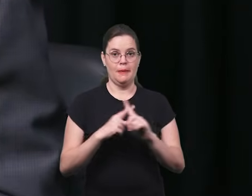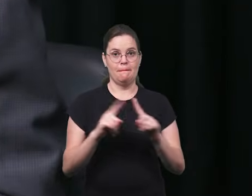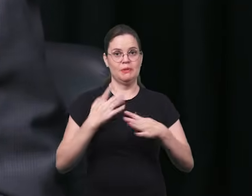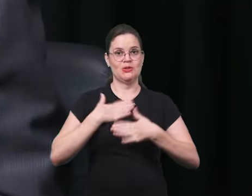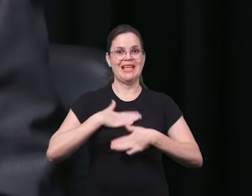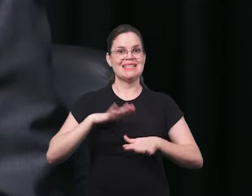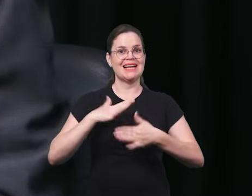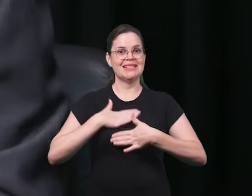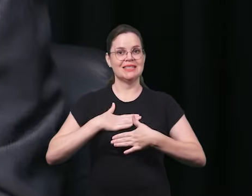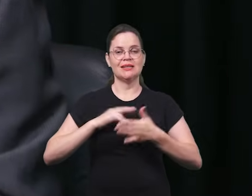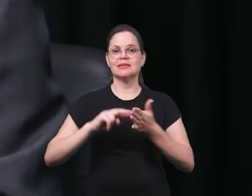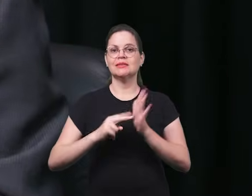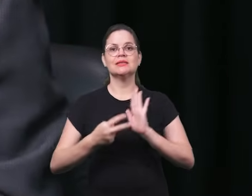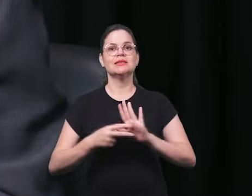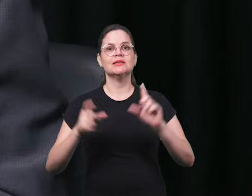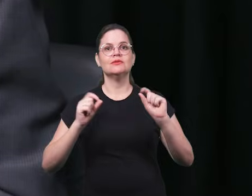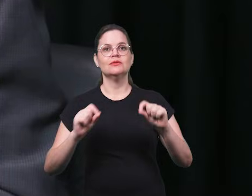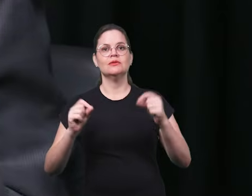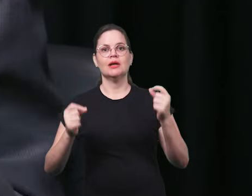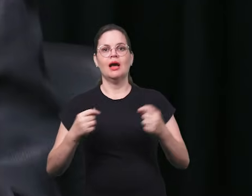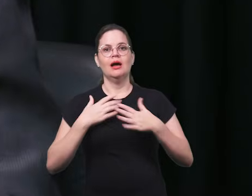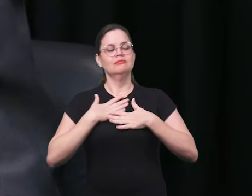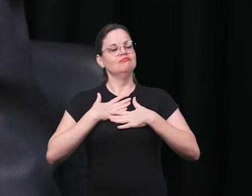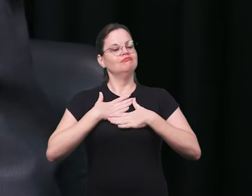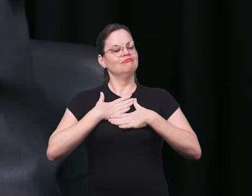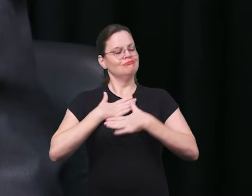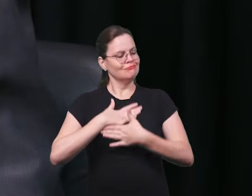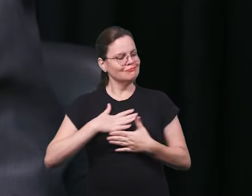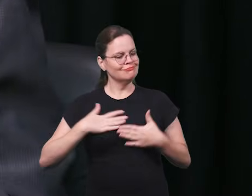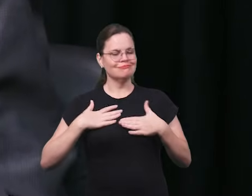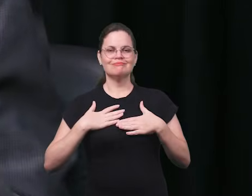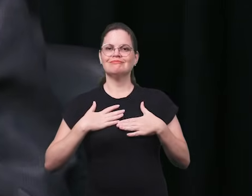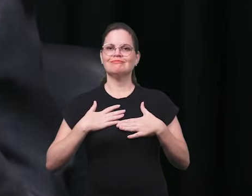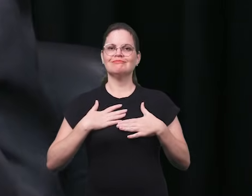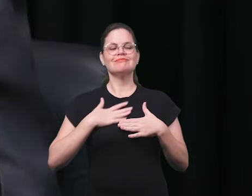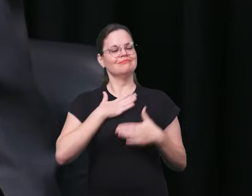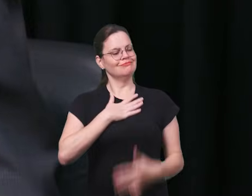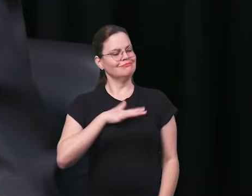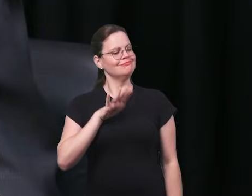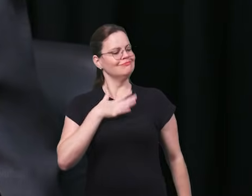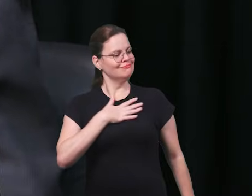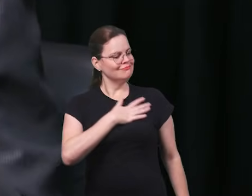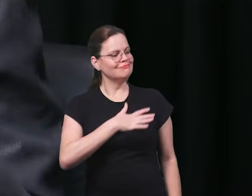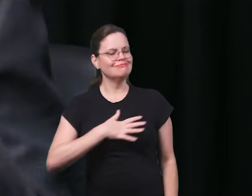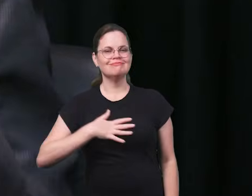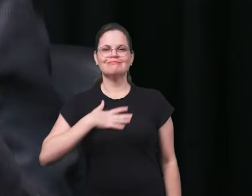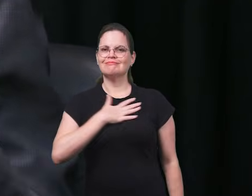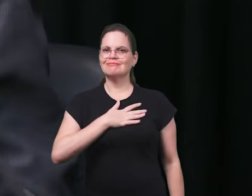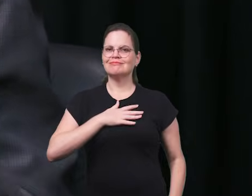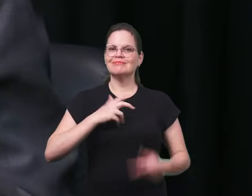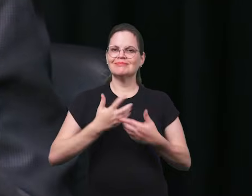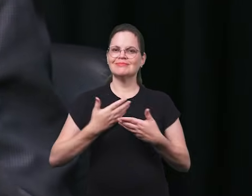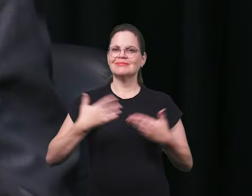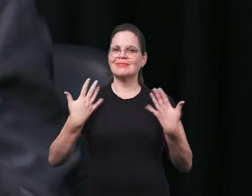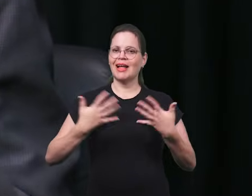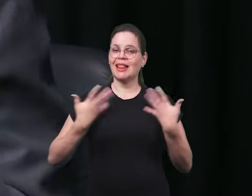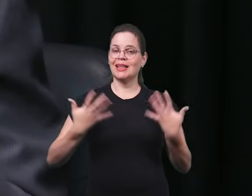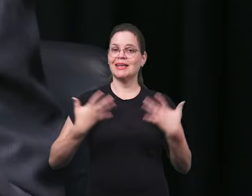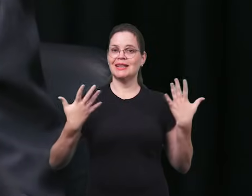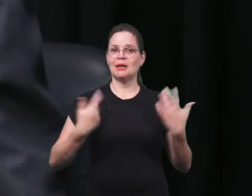o descansar aqui é a sua satisfação, é a sua alegria, é o sentido